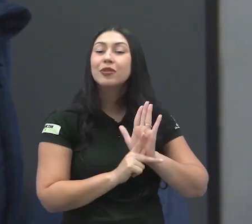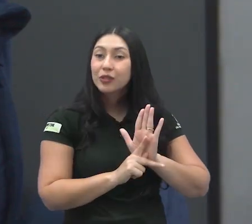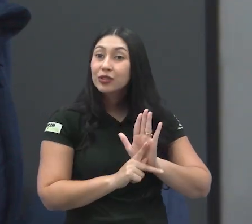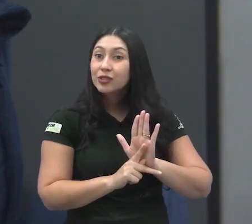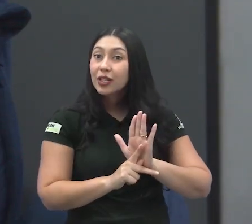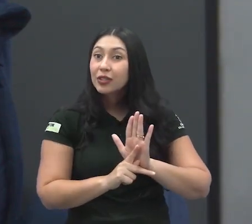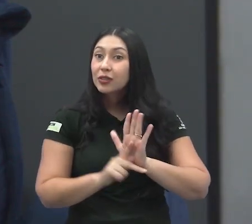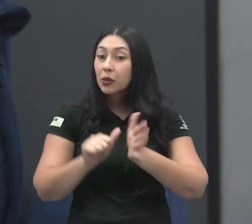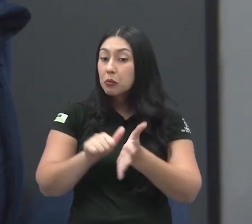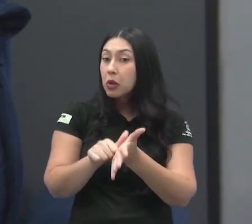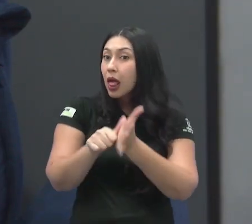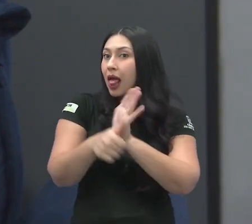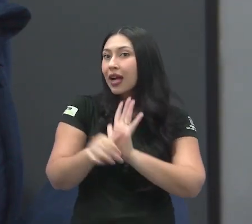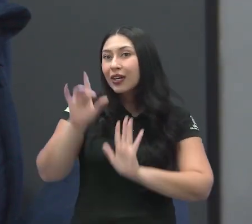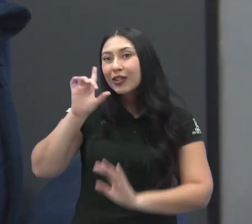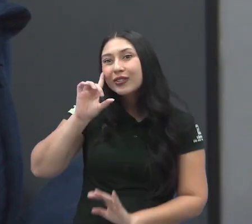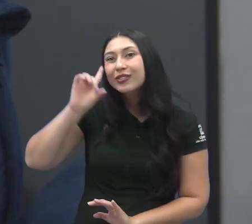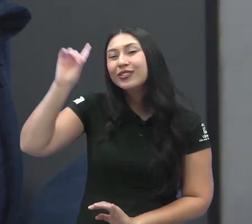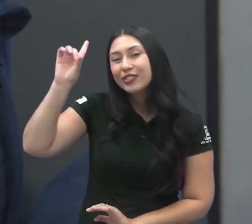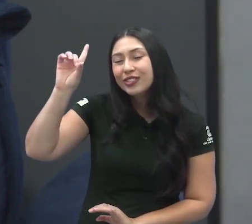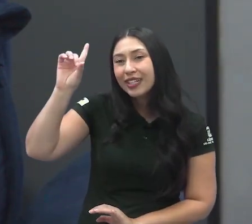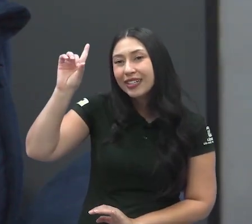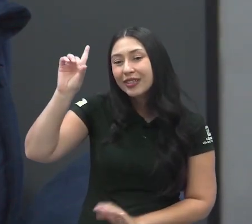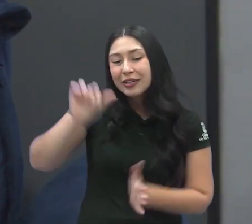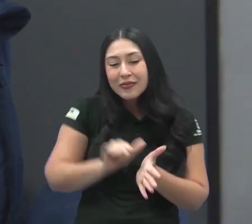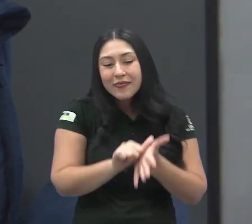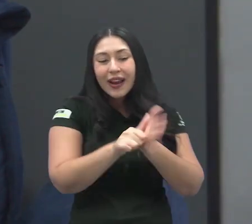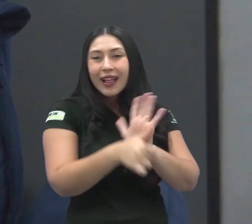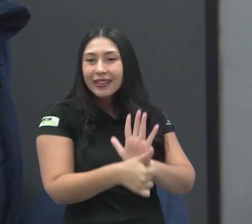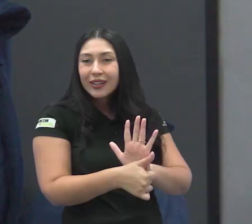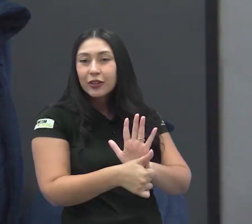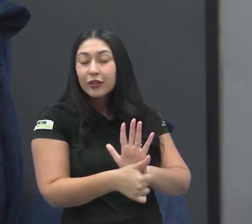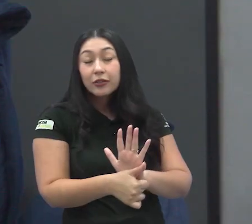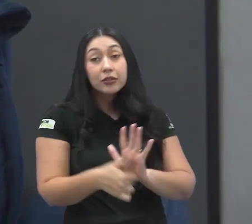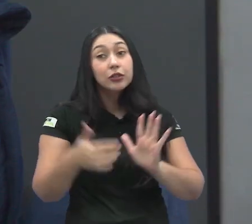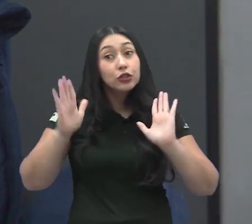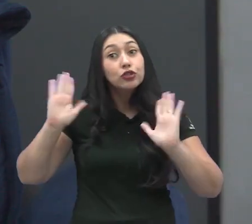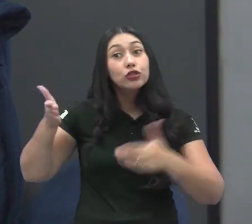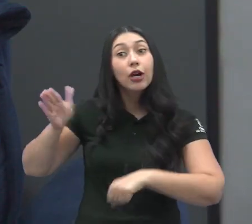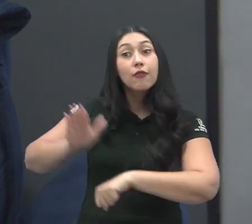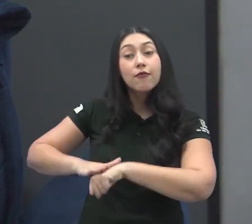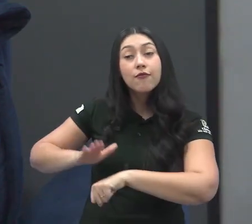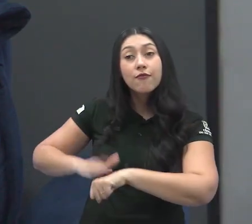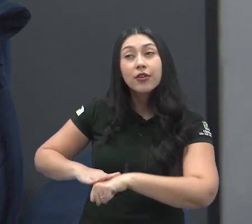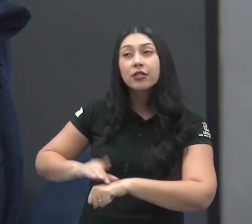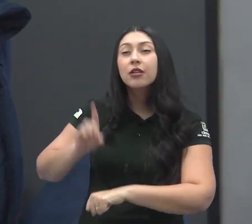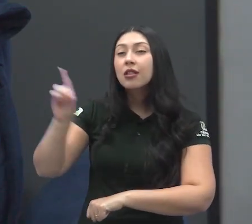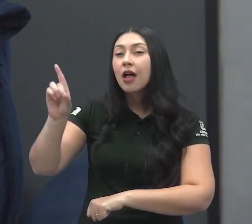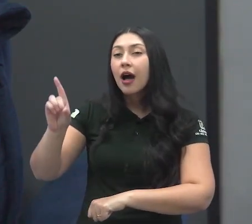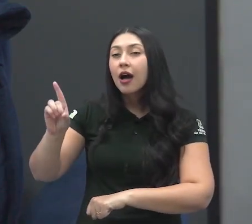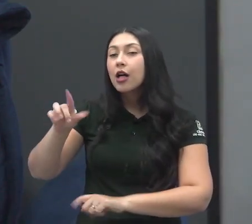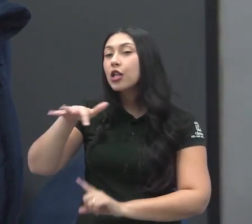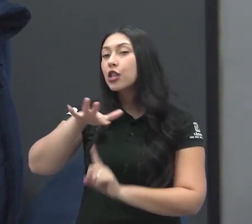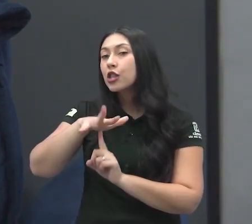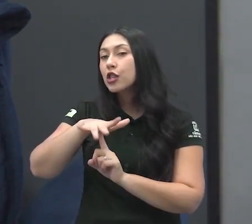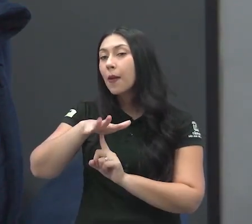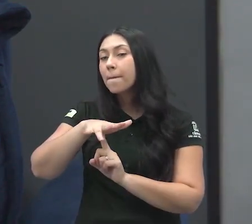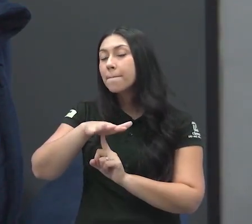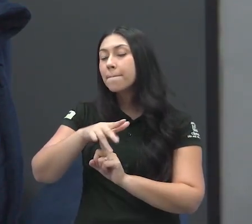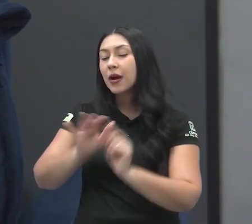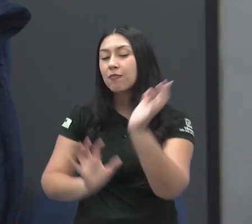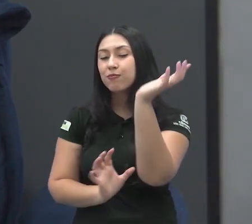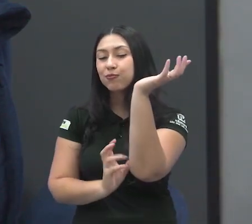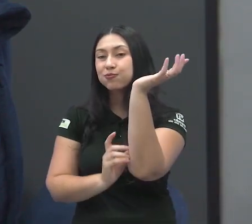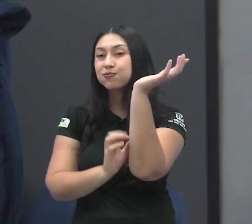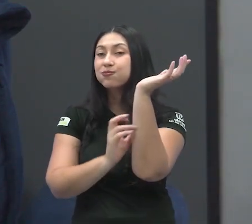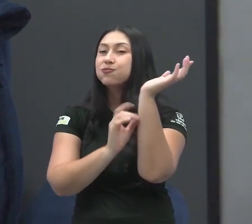Campos que se chama Down Day, ou seja, né, Dia da Pessoa com Down. E foi realizado primeiro lá no Parque Vicentino Aranha,